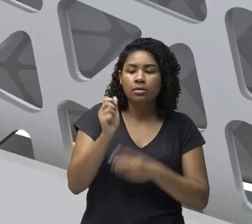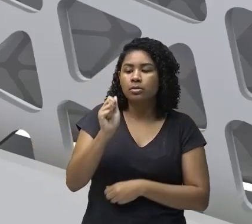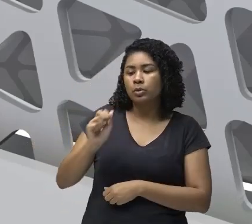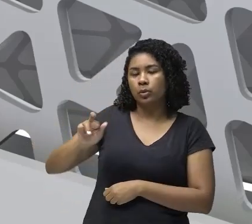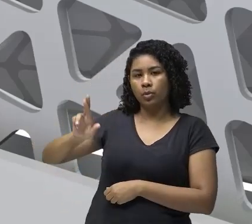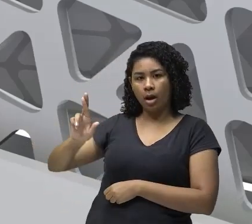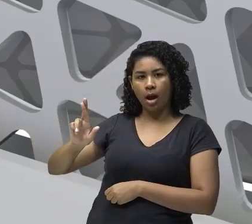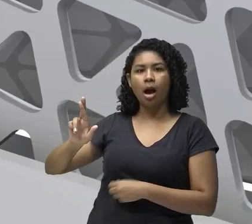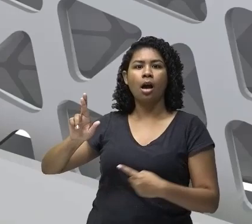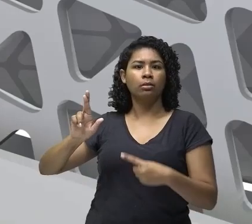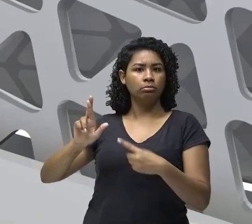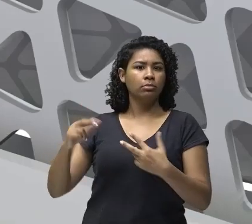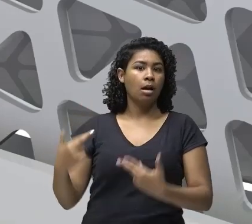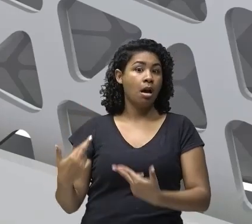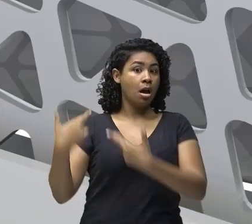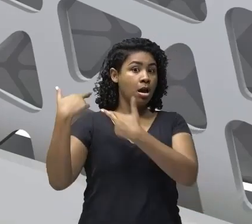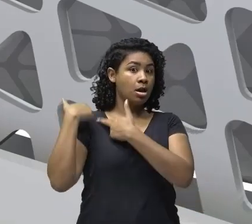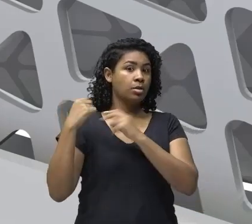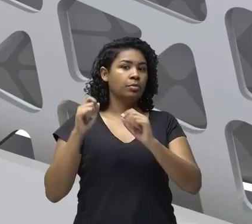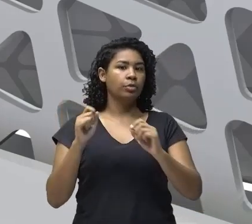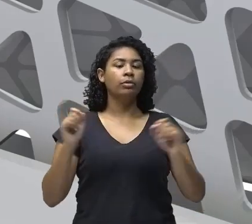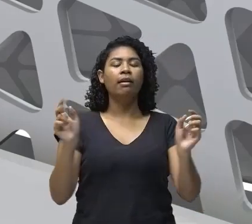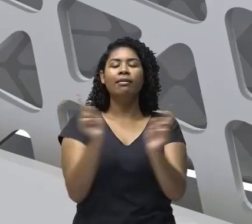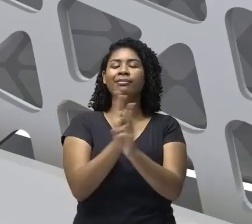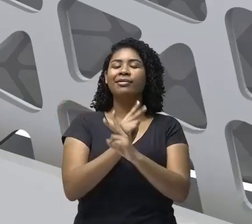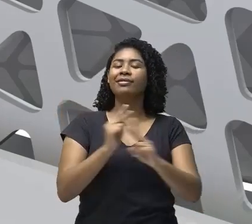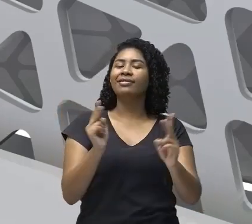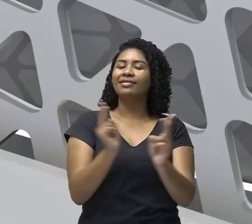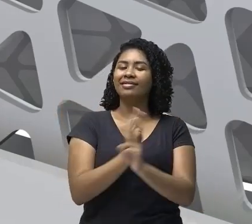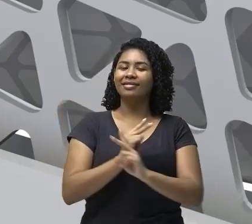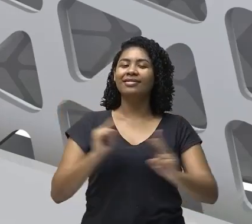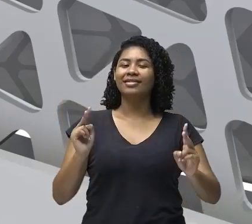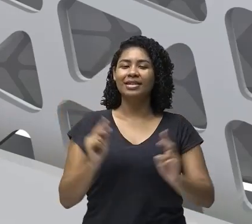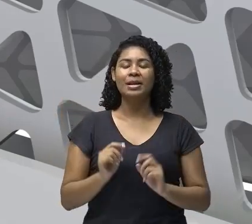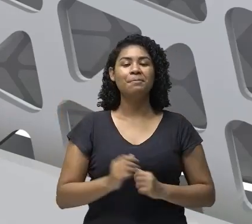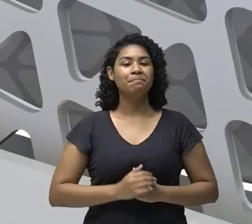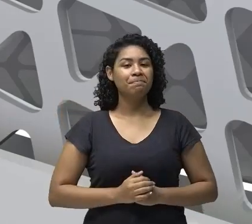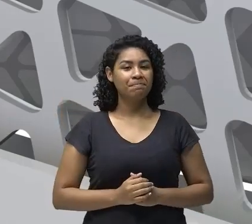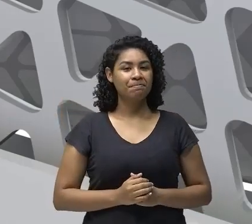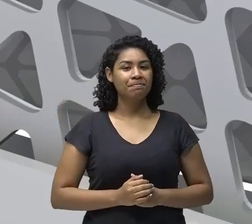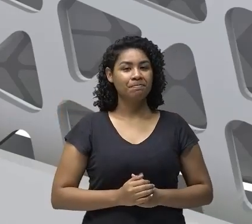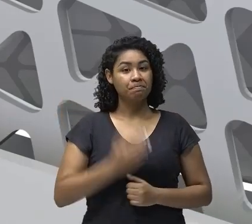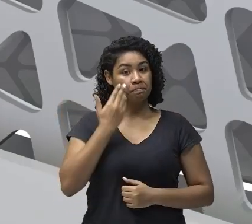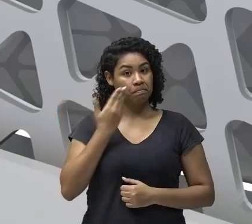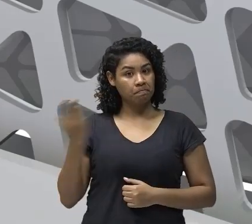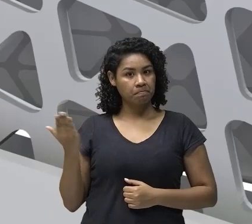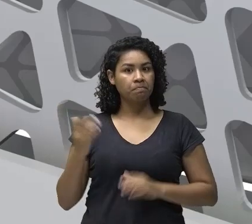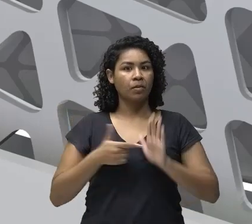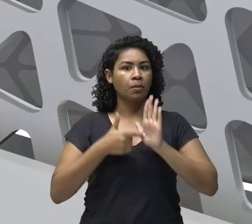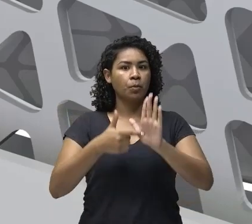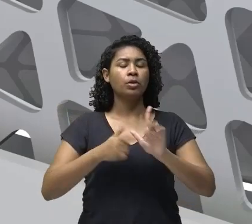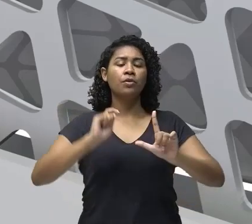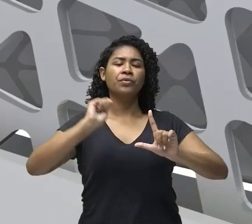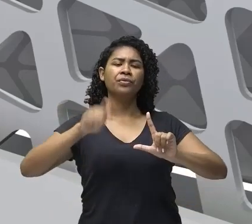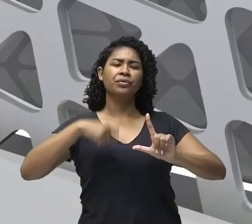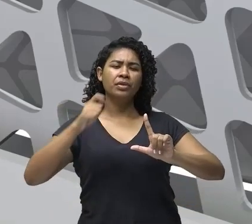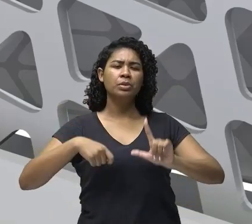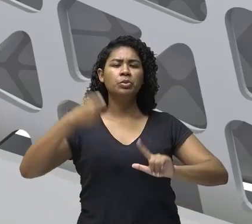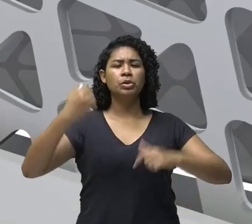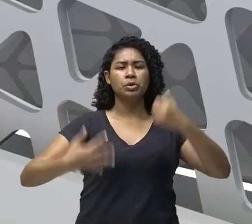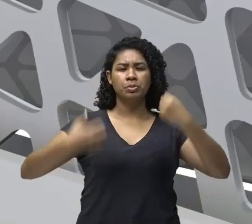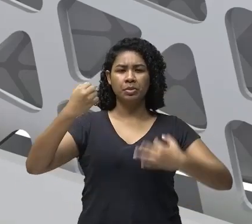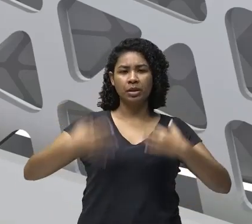pelas formações dessas brisas. Olha só, acompanhem comigo esse vídeo que eu trouxe para vocês falando